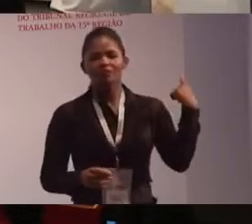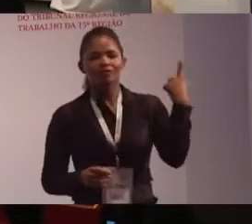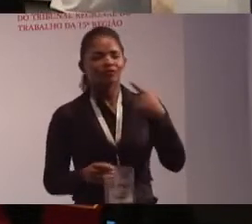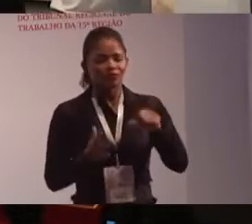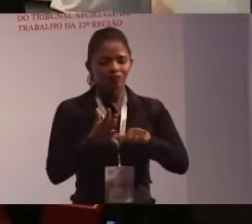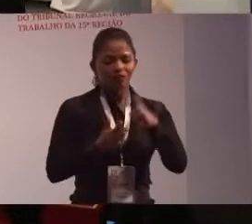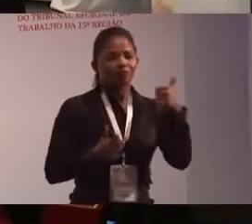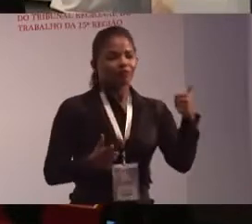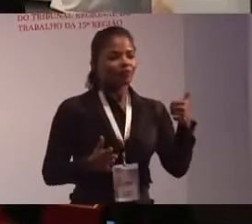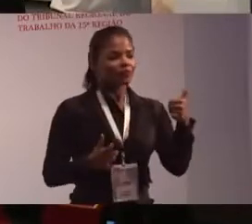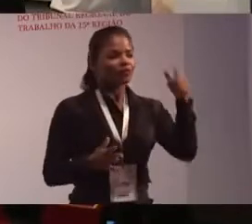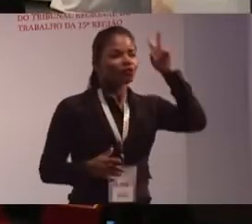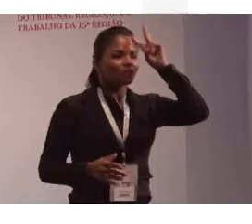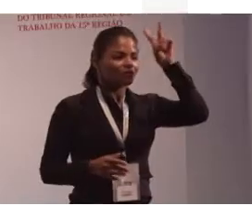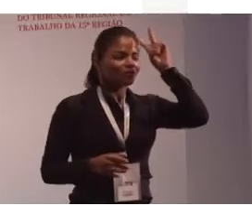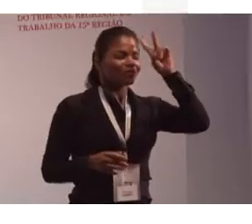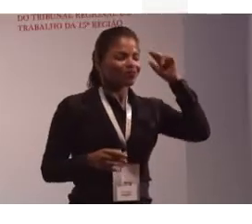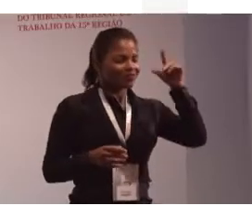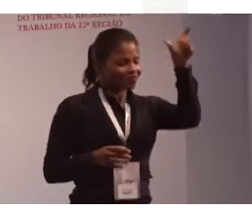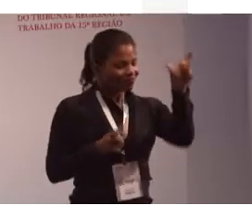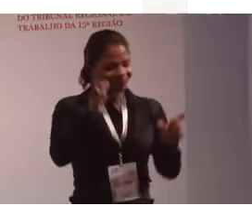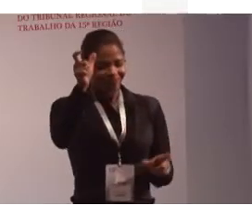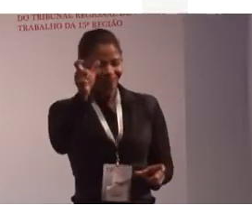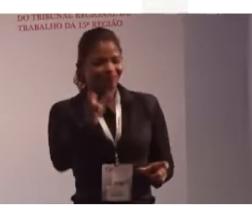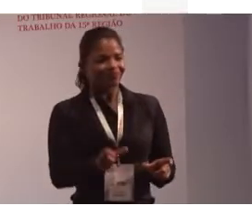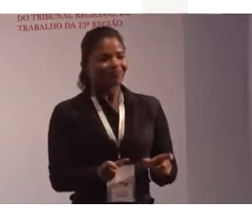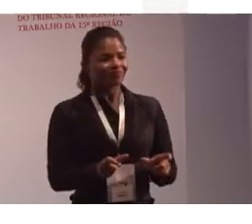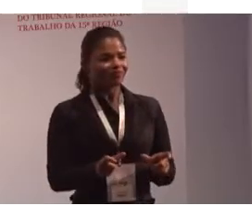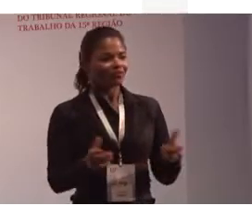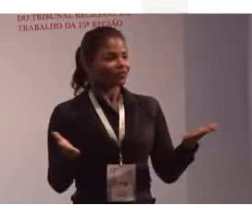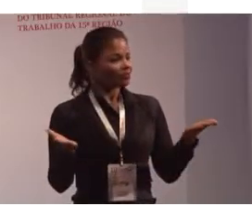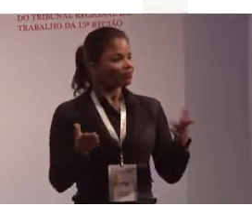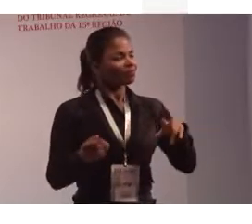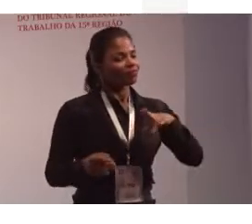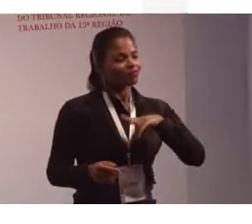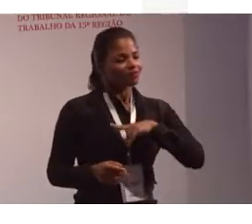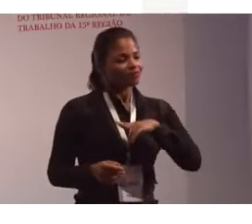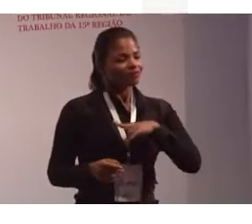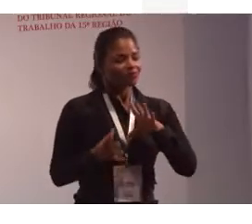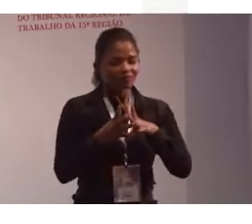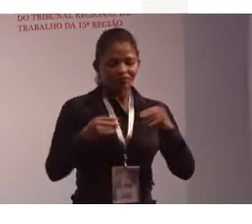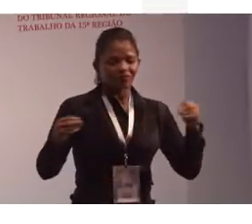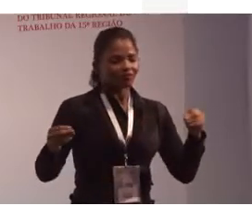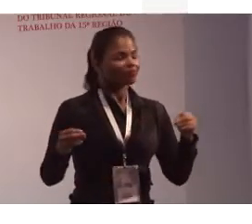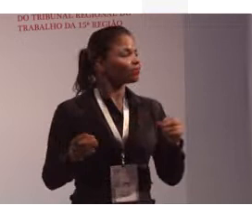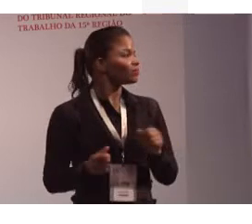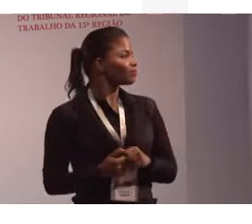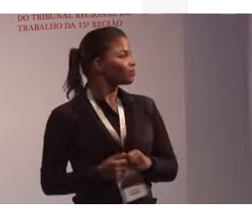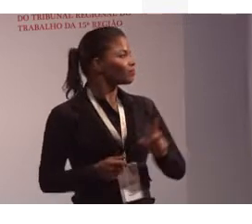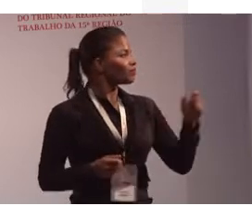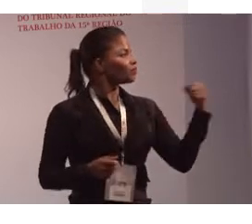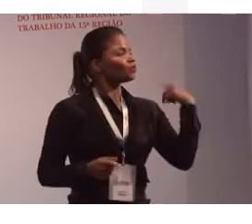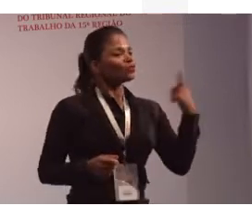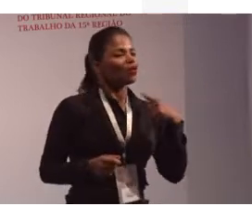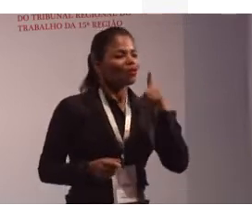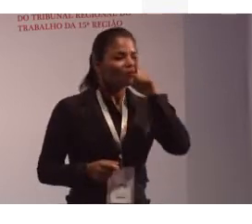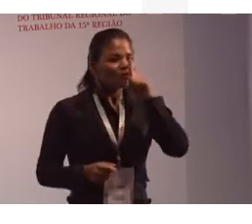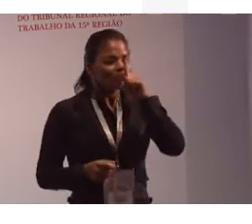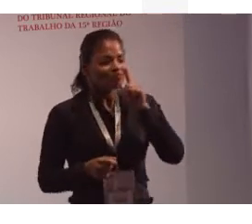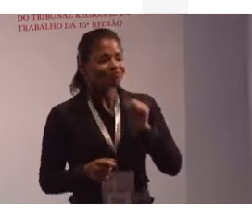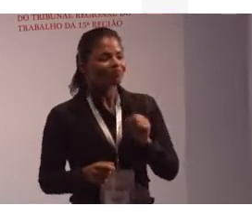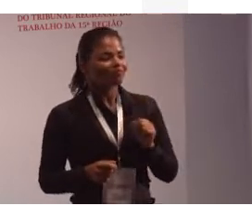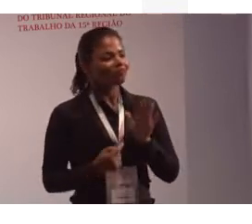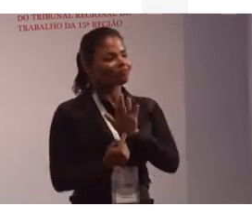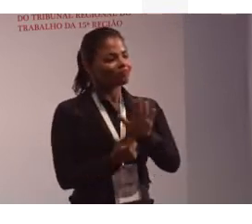pela primeira vez na história da humanidade uma época onde a privacidade praticamente desaparece. Novos riscos que tendem